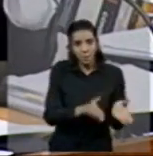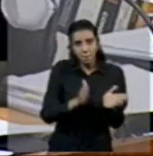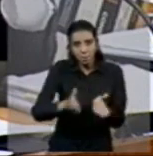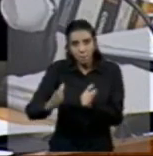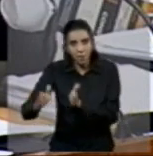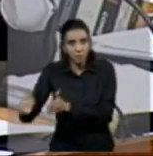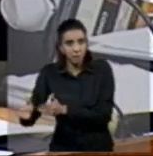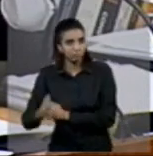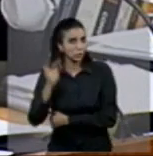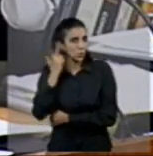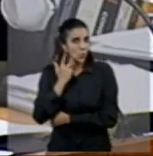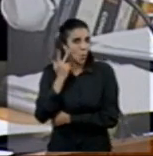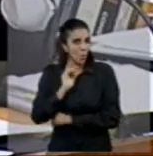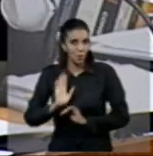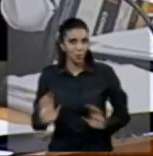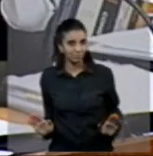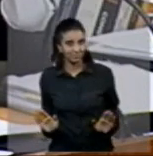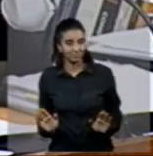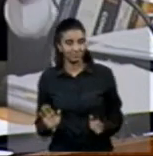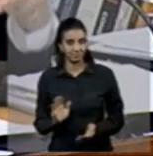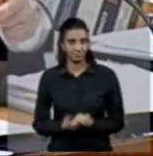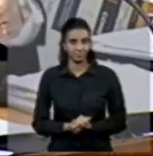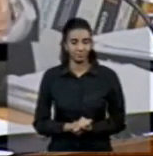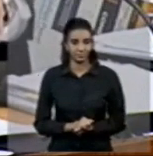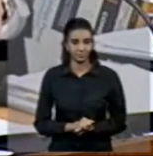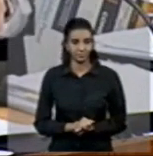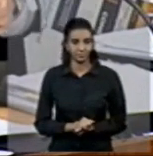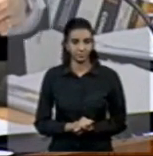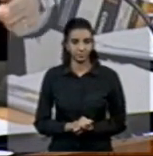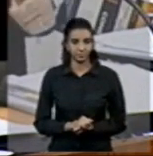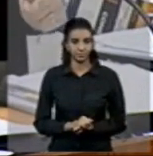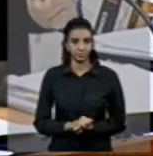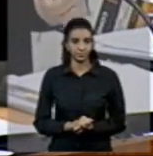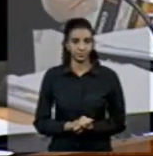outra etapa de produção é para